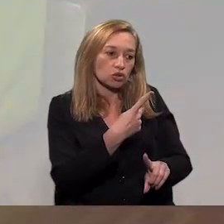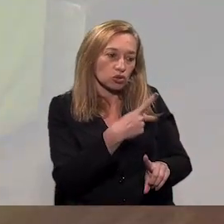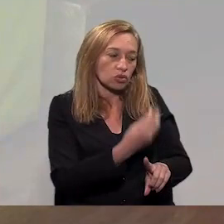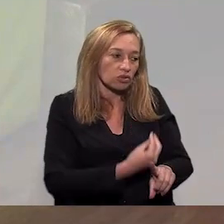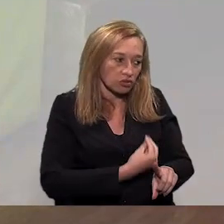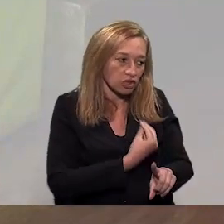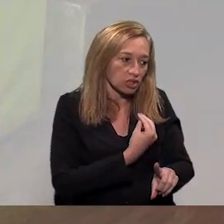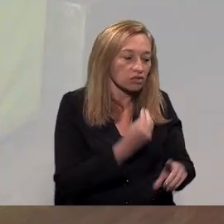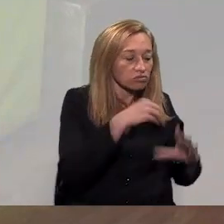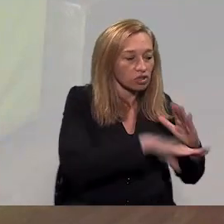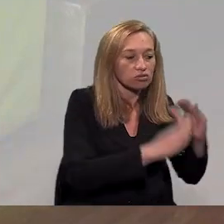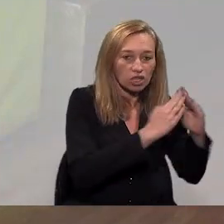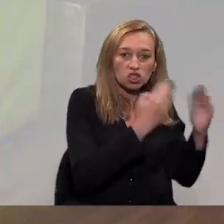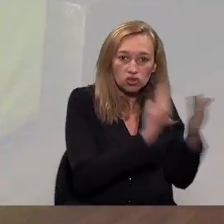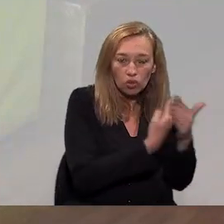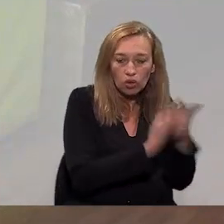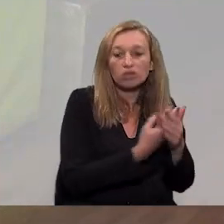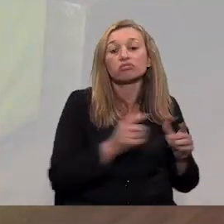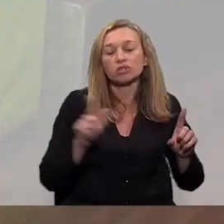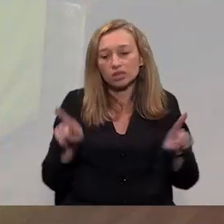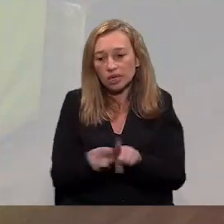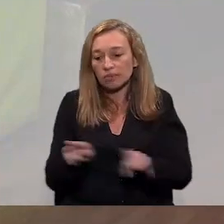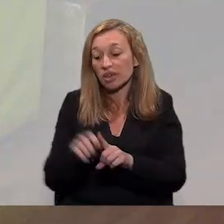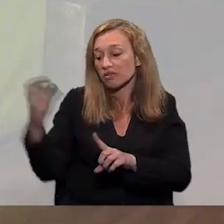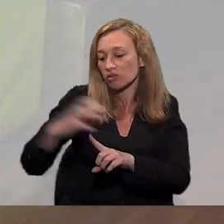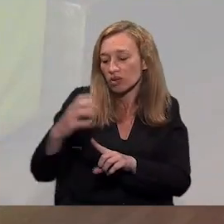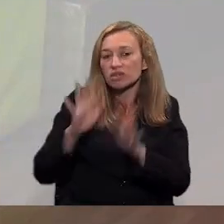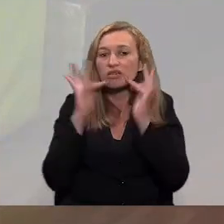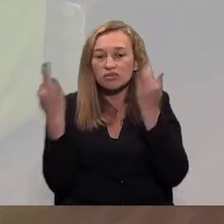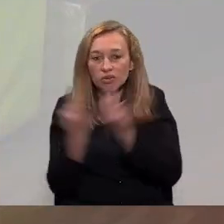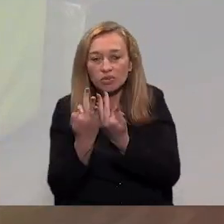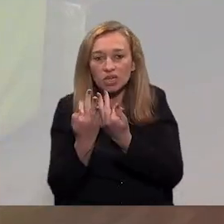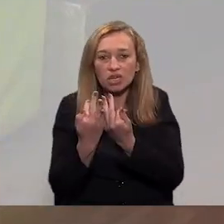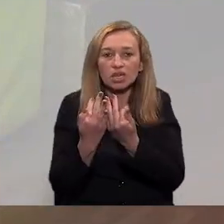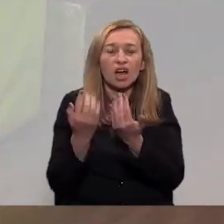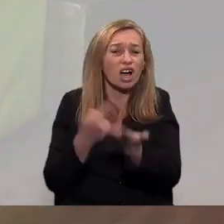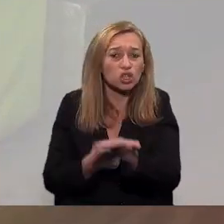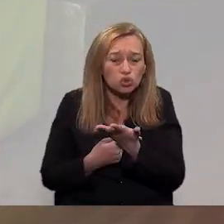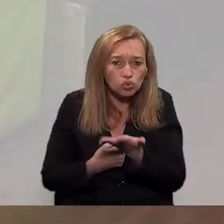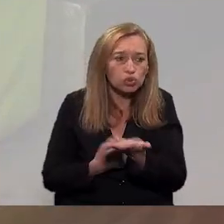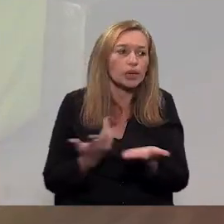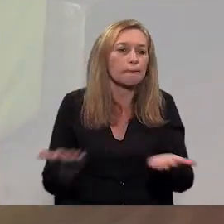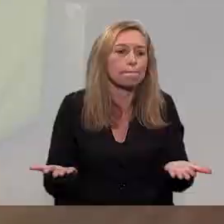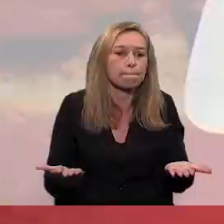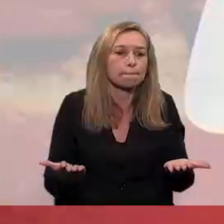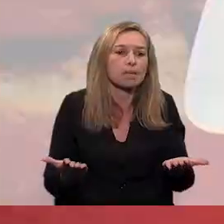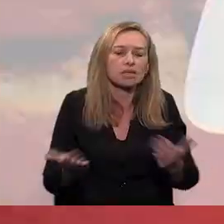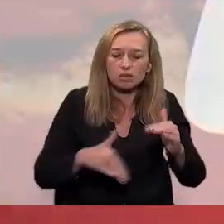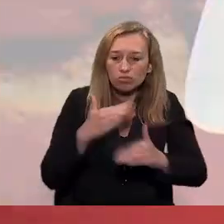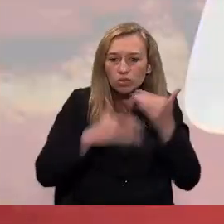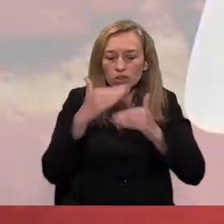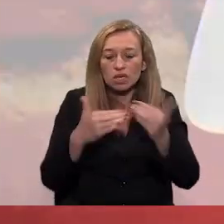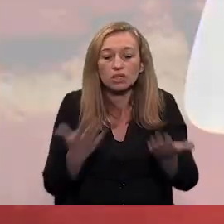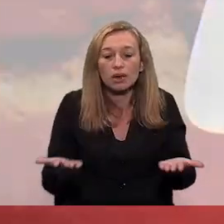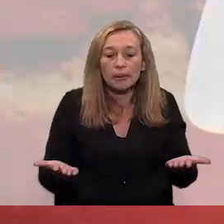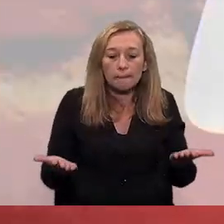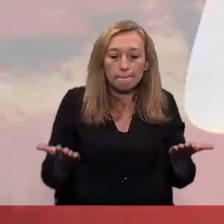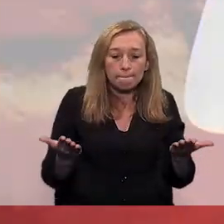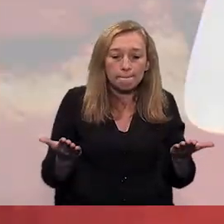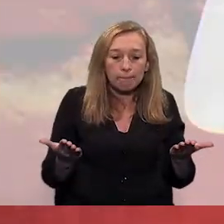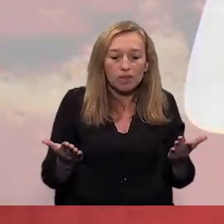da escola dela, porque ela era muito nova, e a influência também da família, né? A ajuda da família, né, nesse